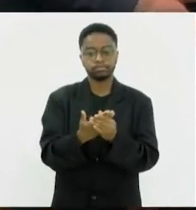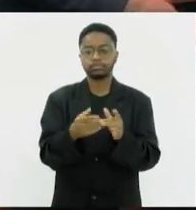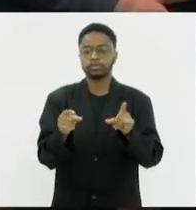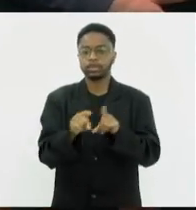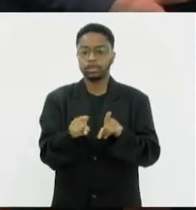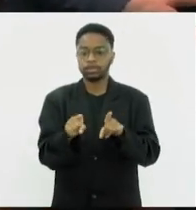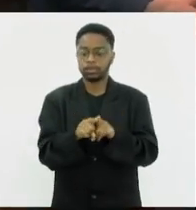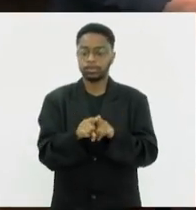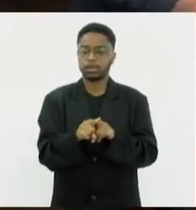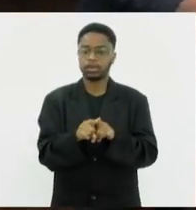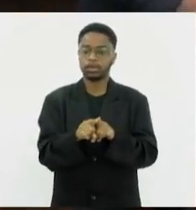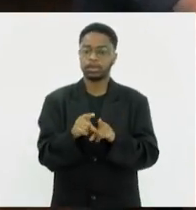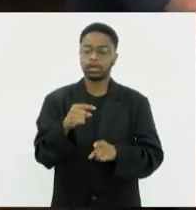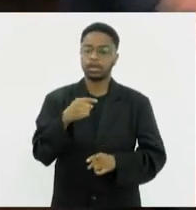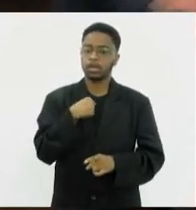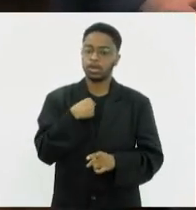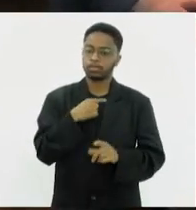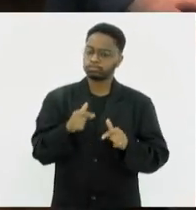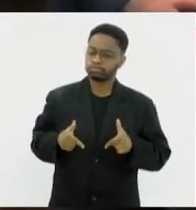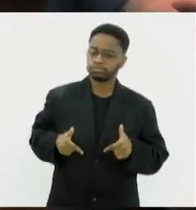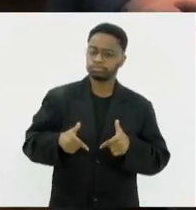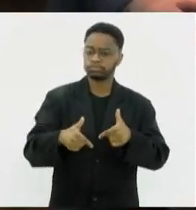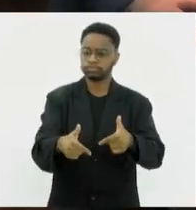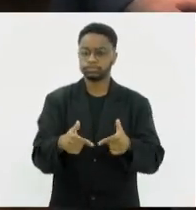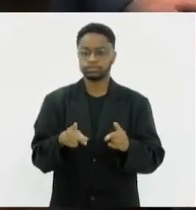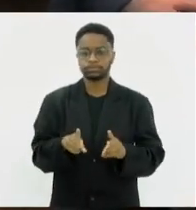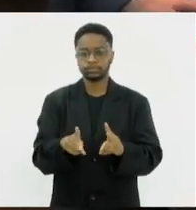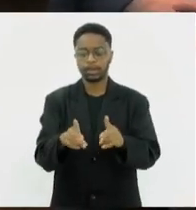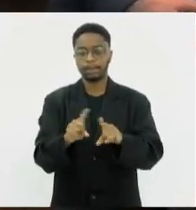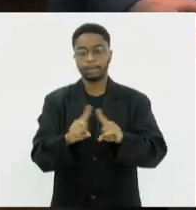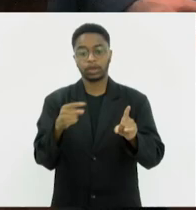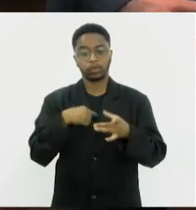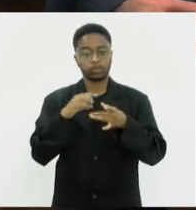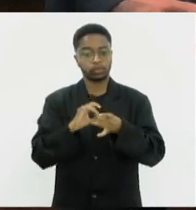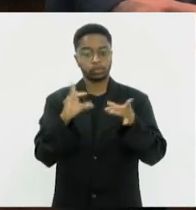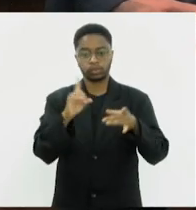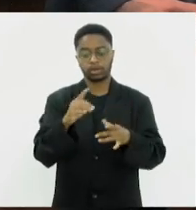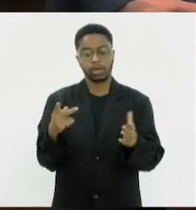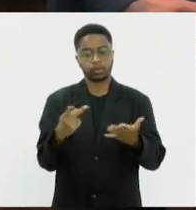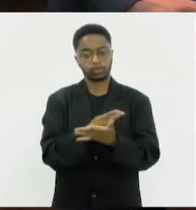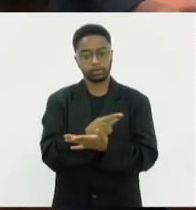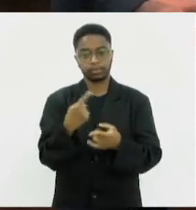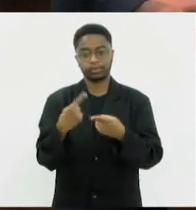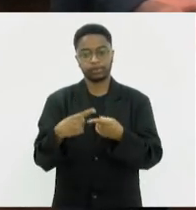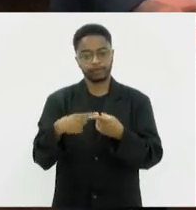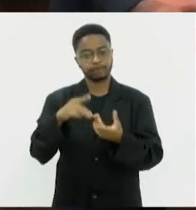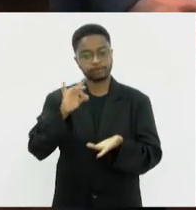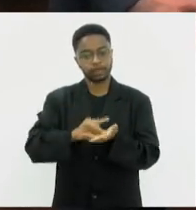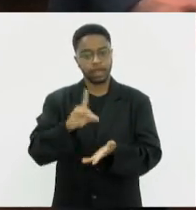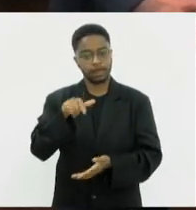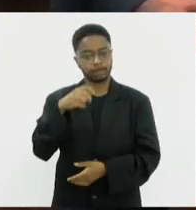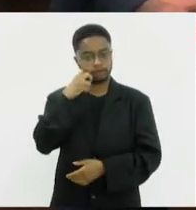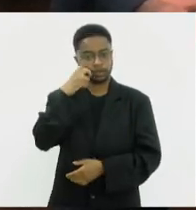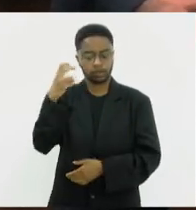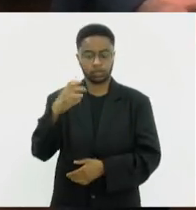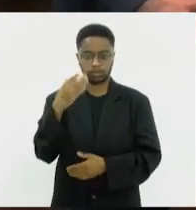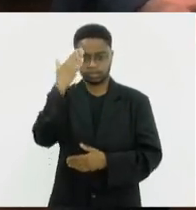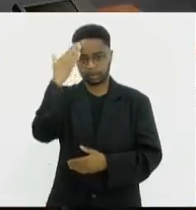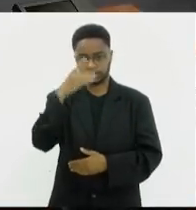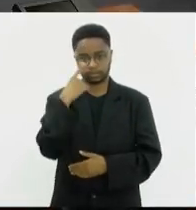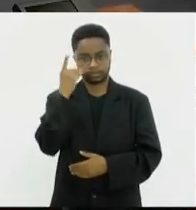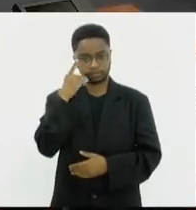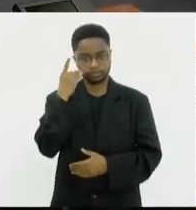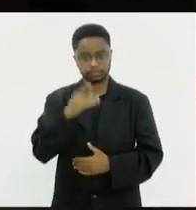vou até onde tiver que ir, mas não vou permitir que isso aqui aconteça, porque isso é uma vergonha. Obrigado,